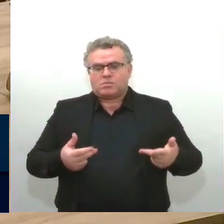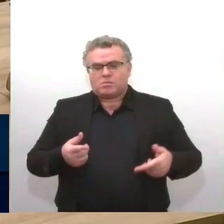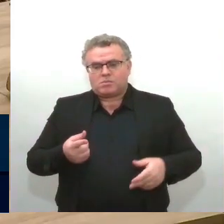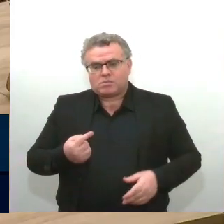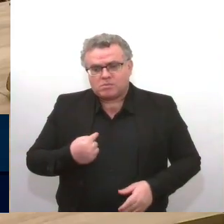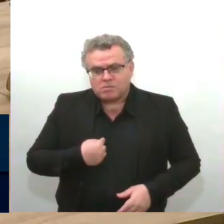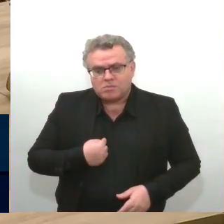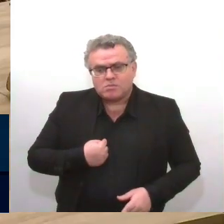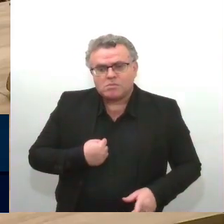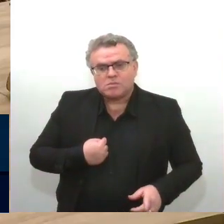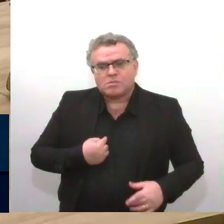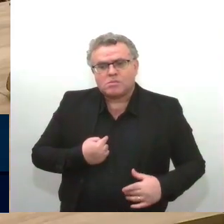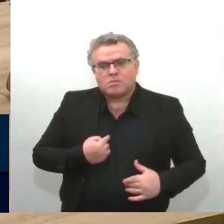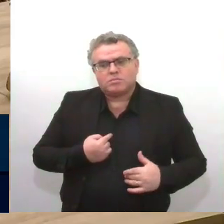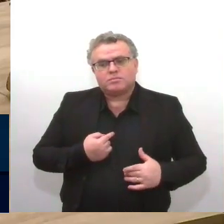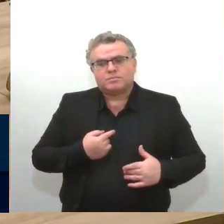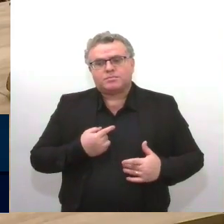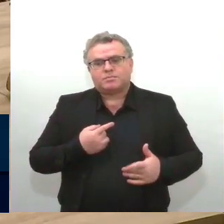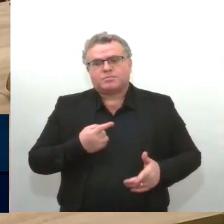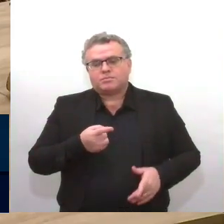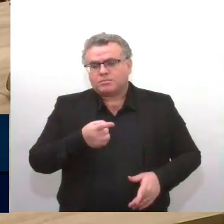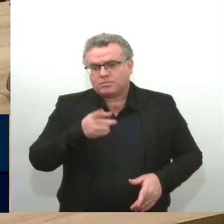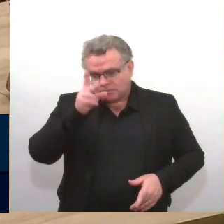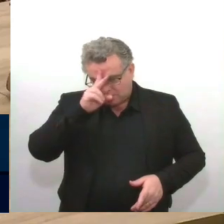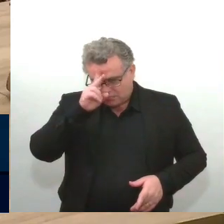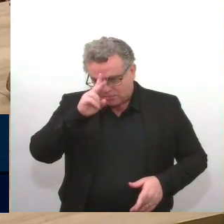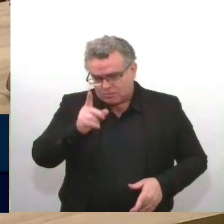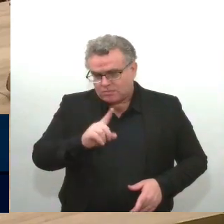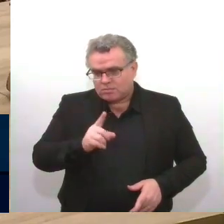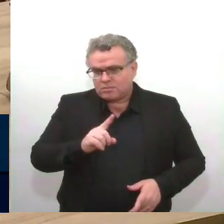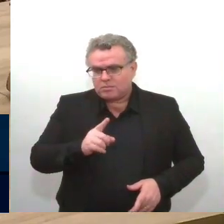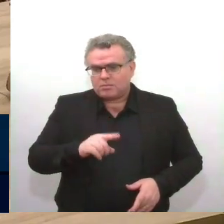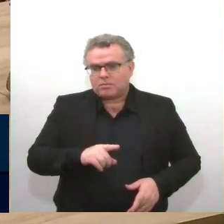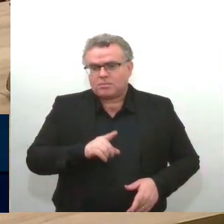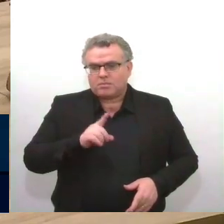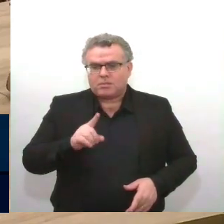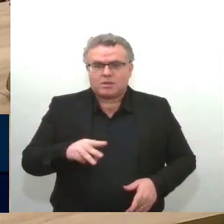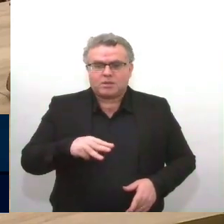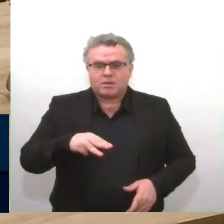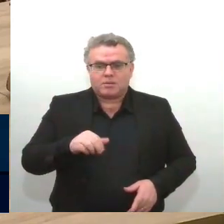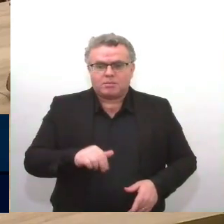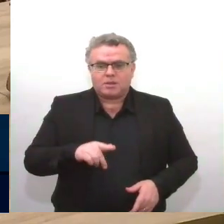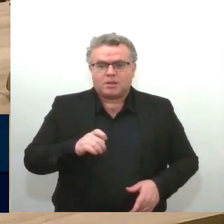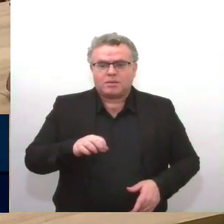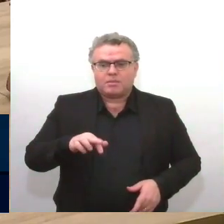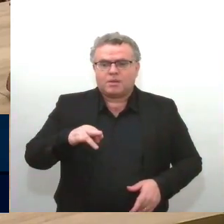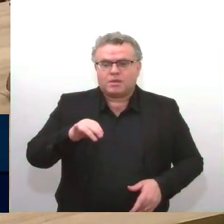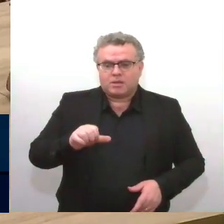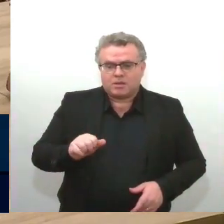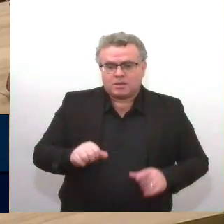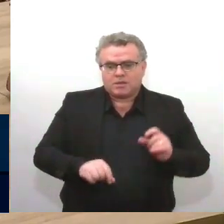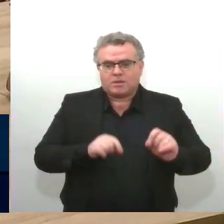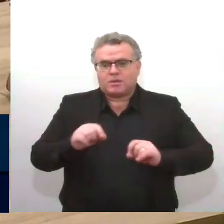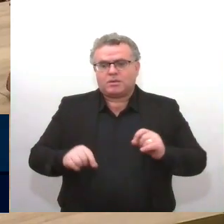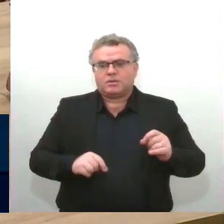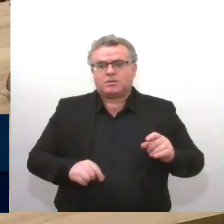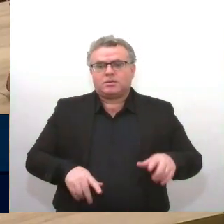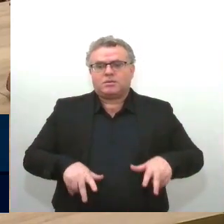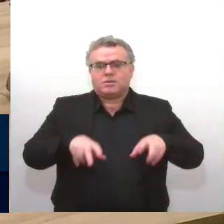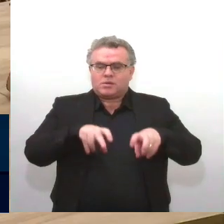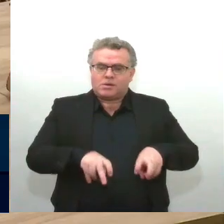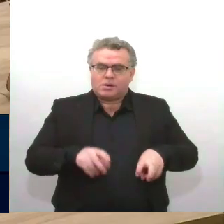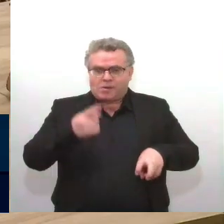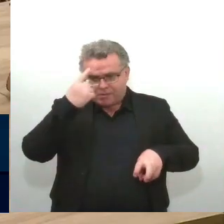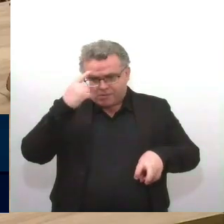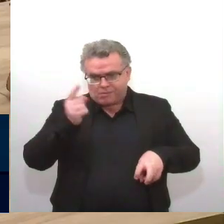senhor recorda lá nas Mangabeiras nem uma das atividades eu nem sentei ao seu lado eu nem sabia que você não estava de